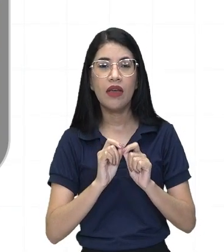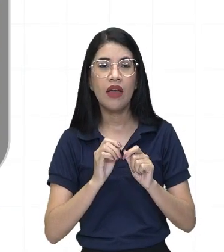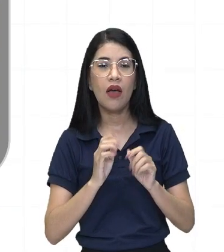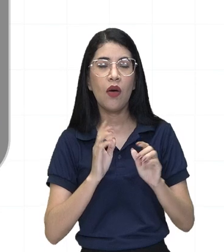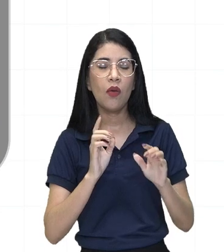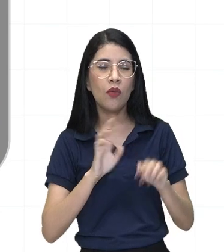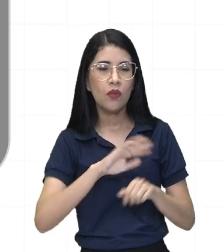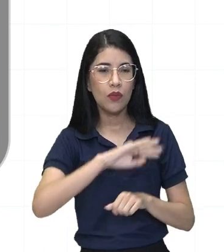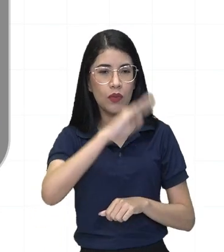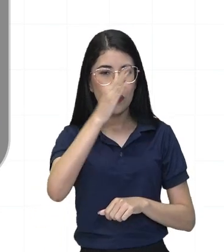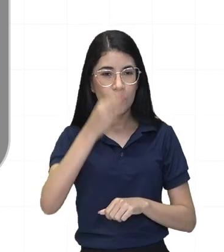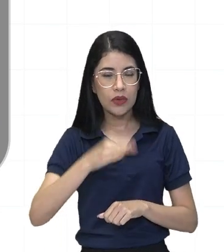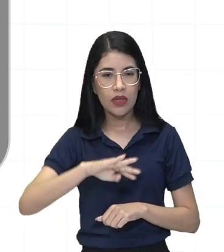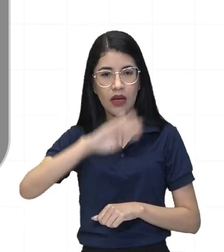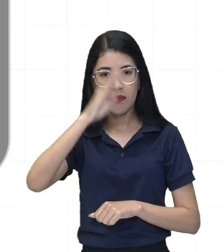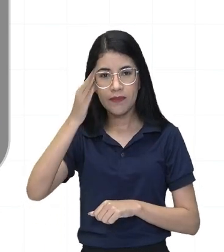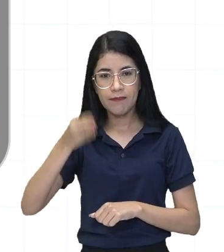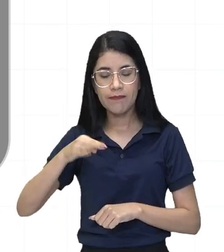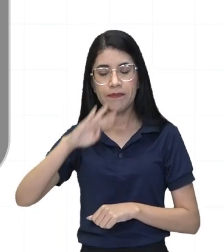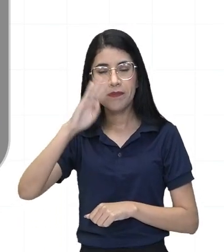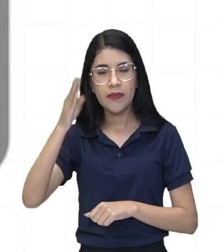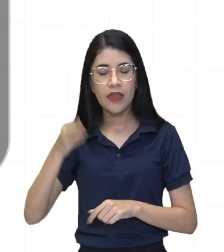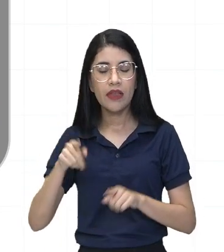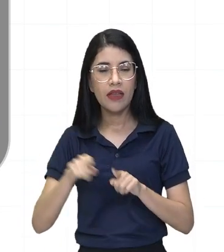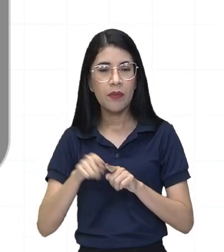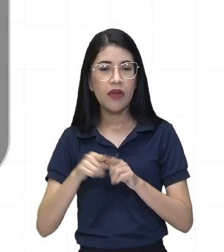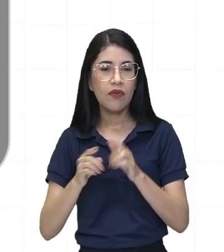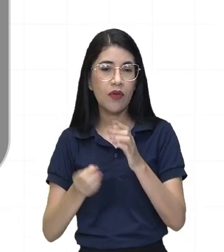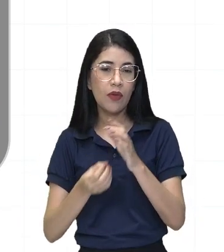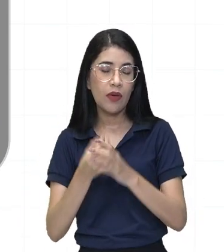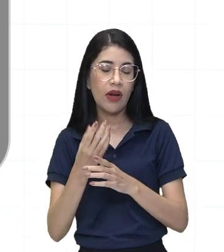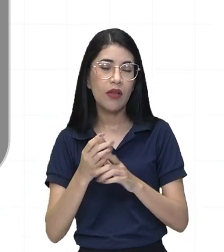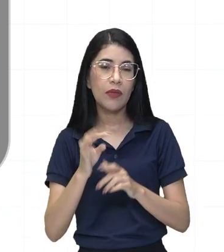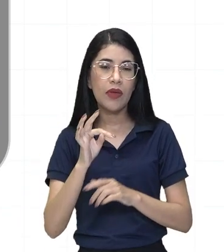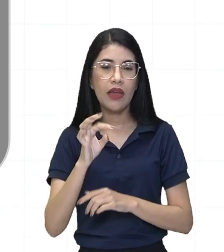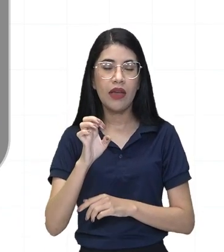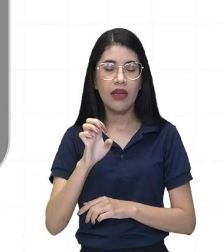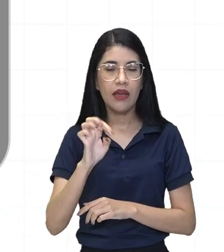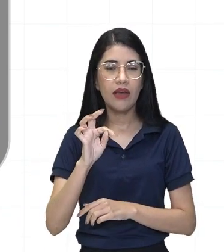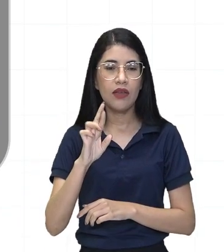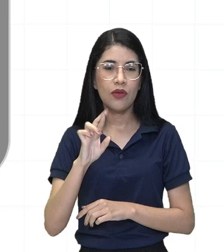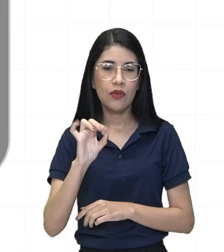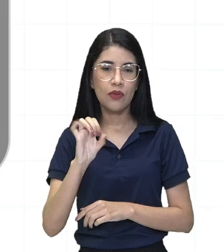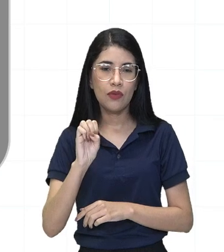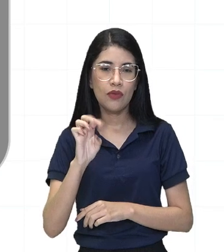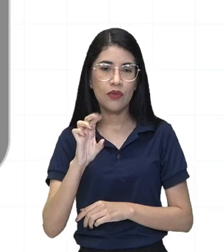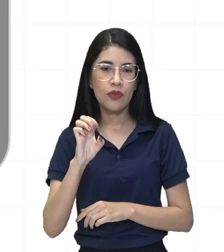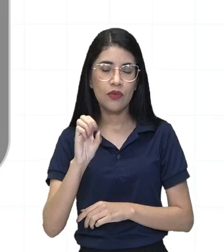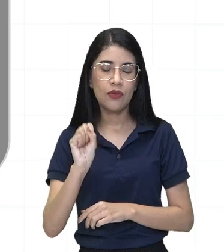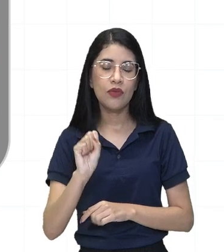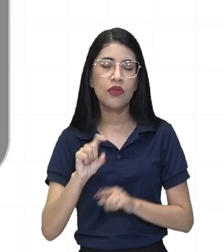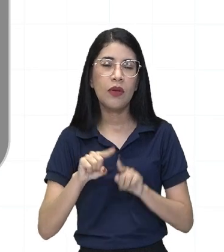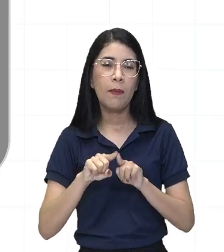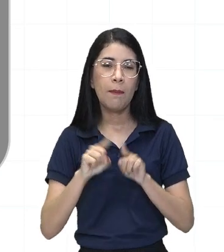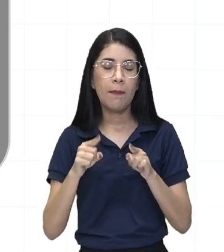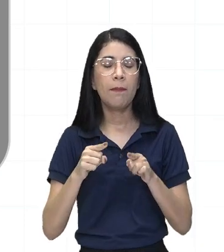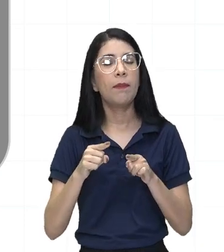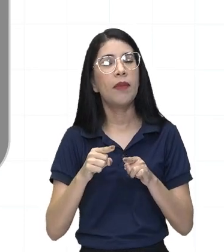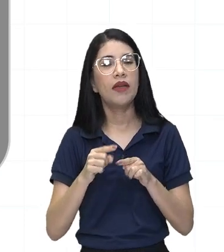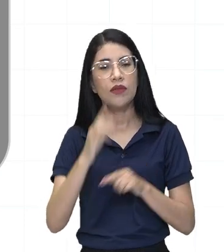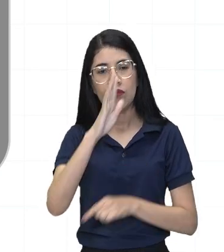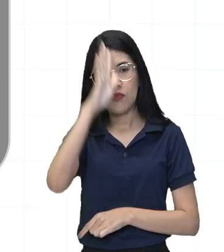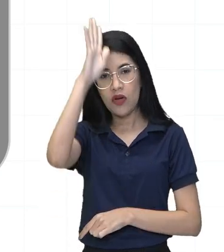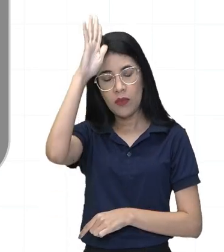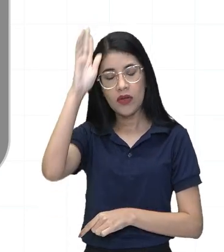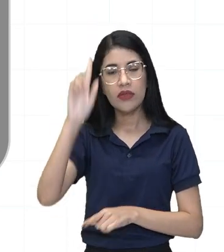os arcos plenos, que foram desenvolvidos pelos etruscos, mas que os romanos pegaram essa ideia para